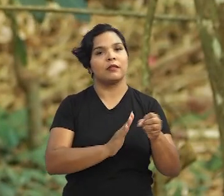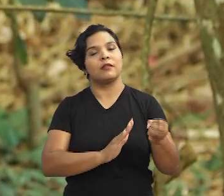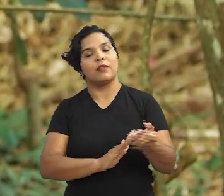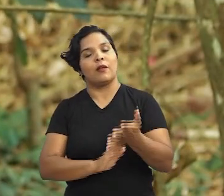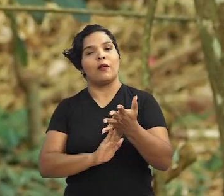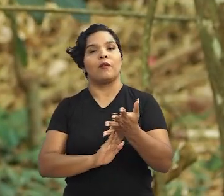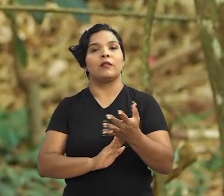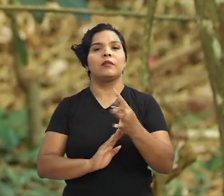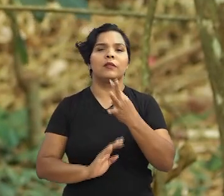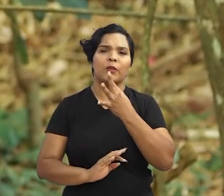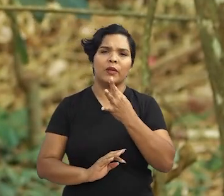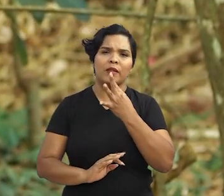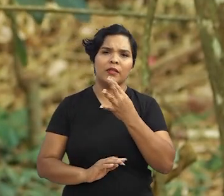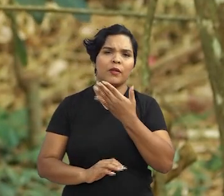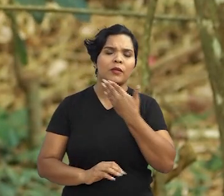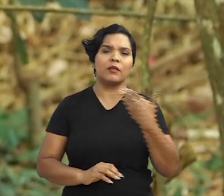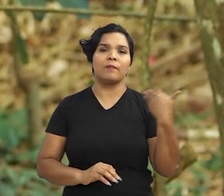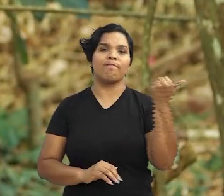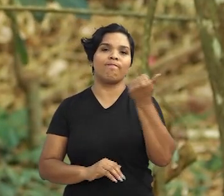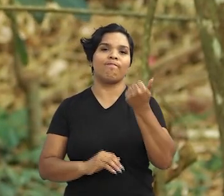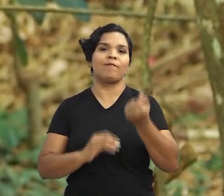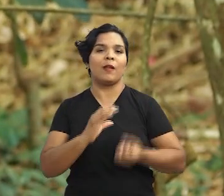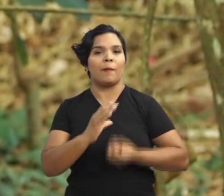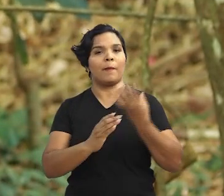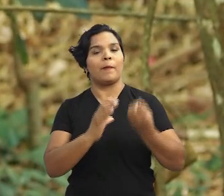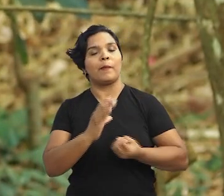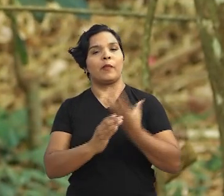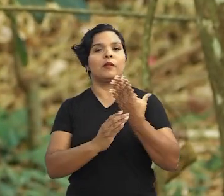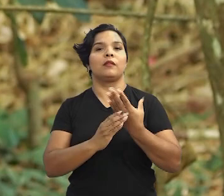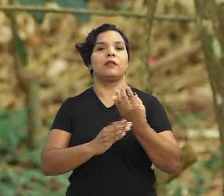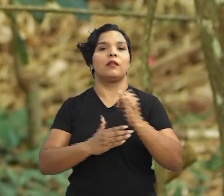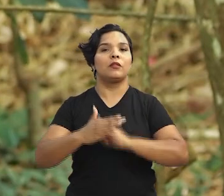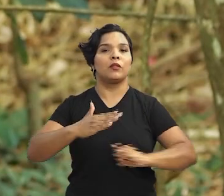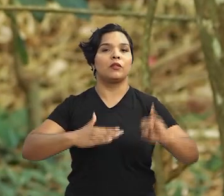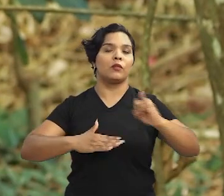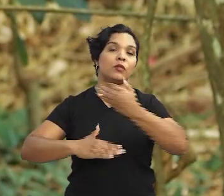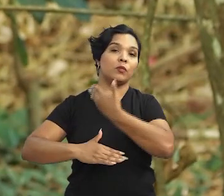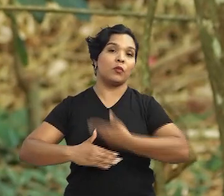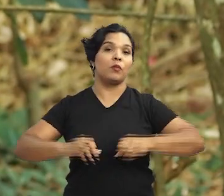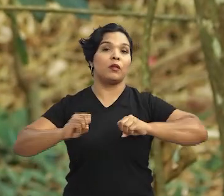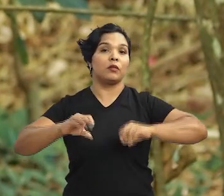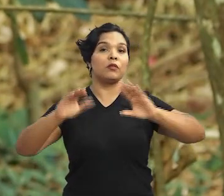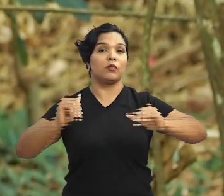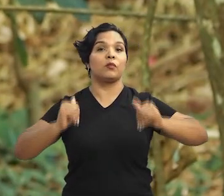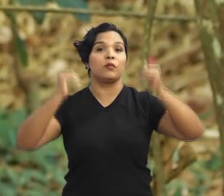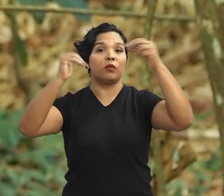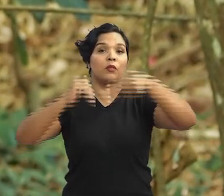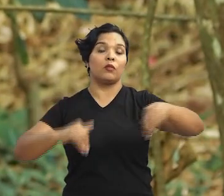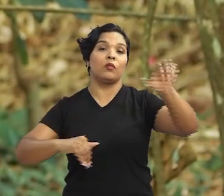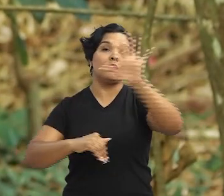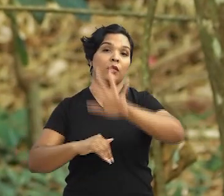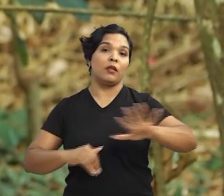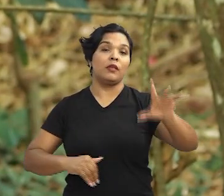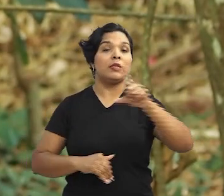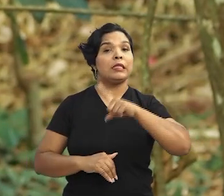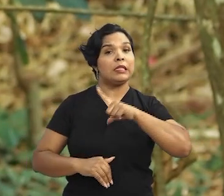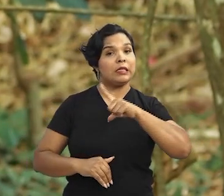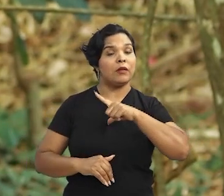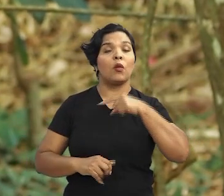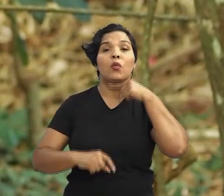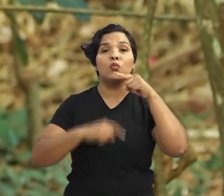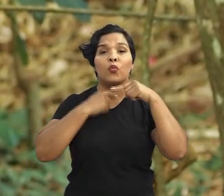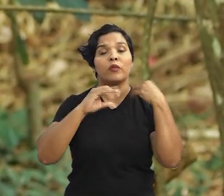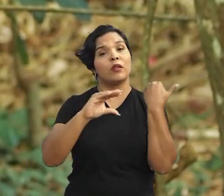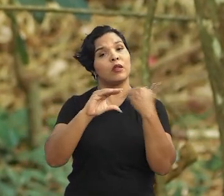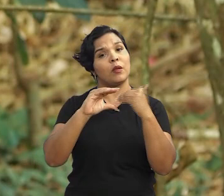pesquisas inovadoras para que você possa conhecer o que tem sido produzido nas instituições públicas de ensino superior nordestinas. Caso